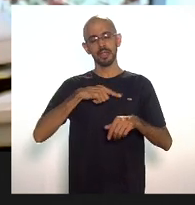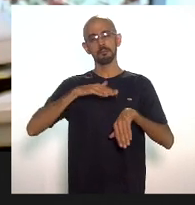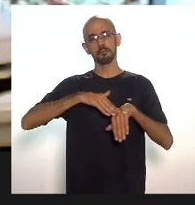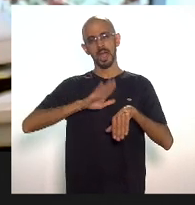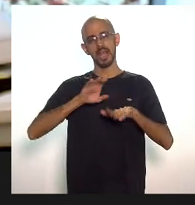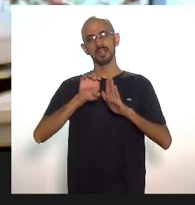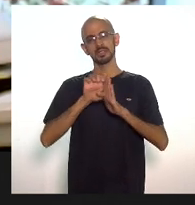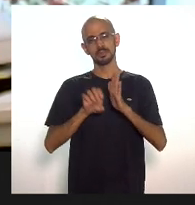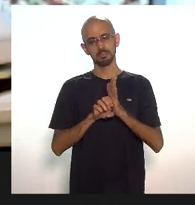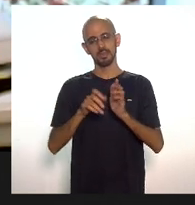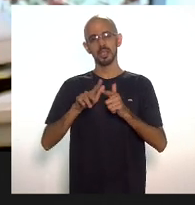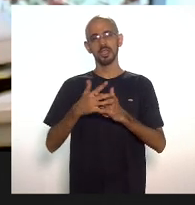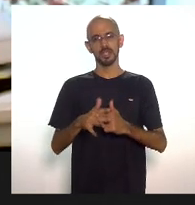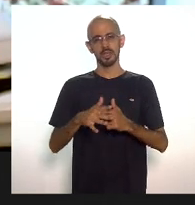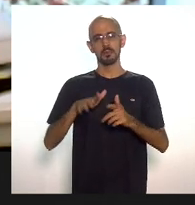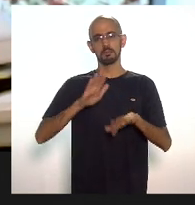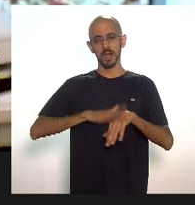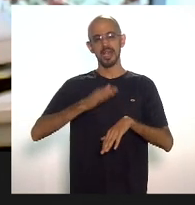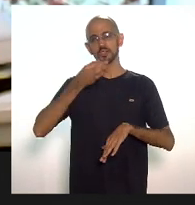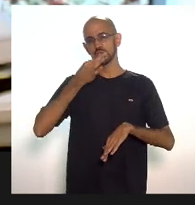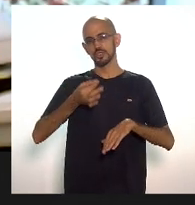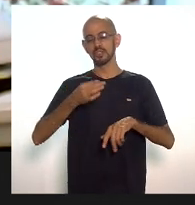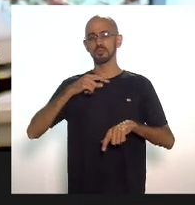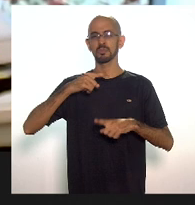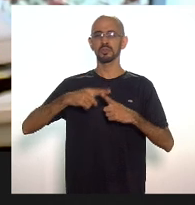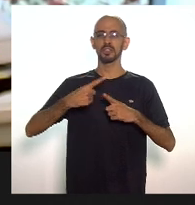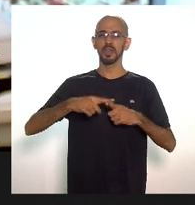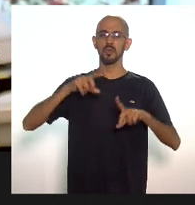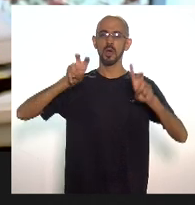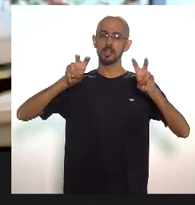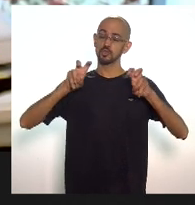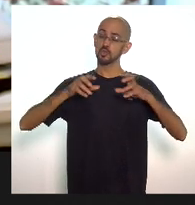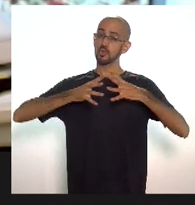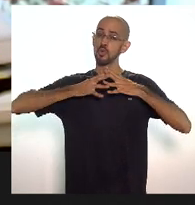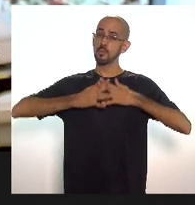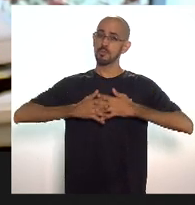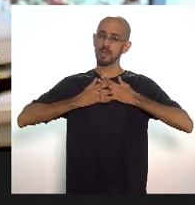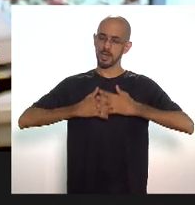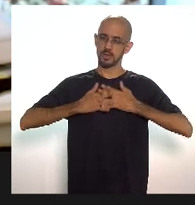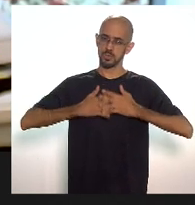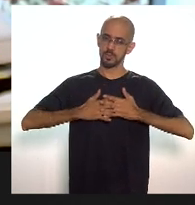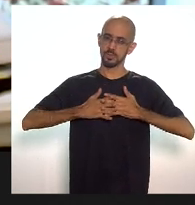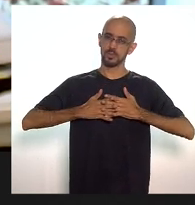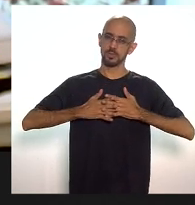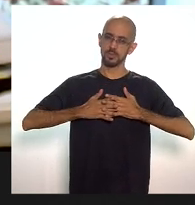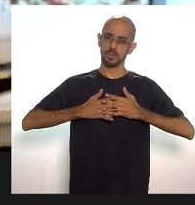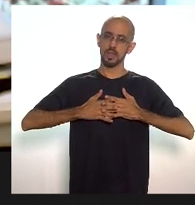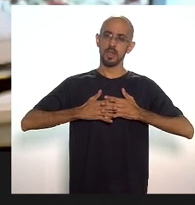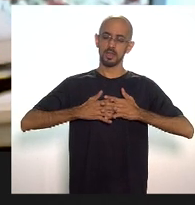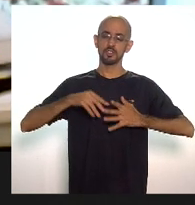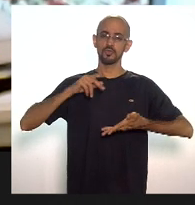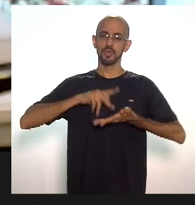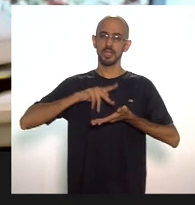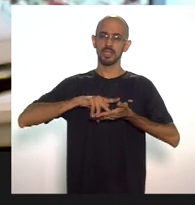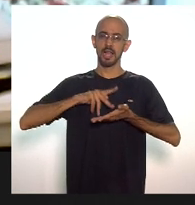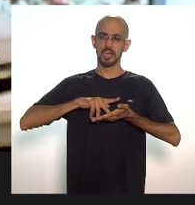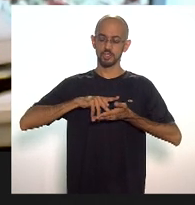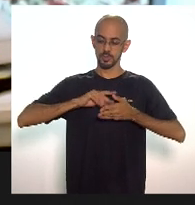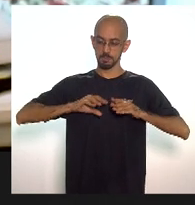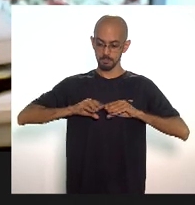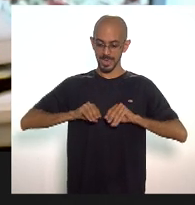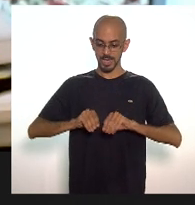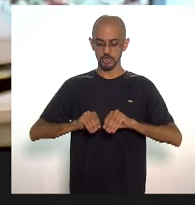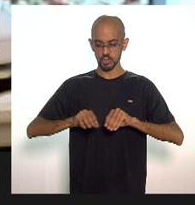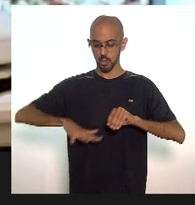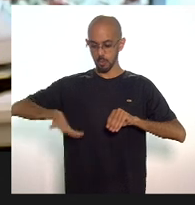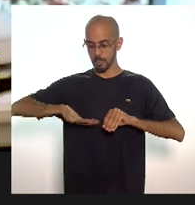mais sugestões, porque é um assunto sensível, é um assunto que realmente mexe com o mercado,